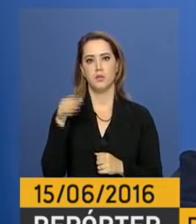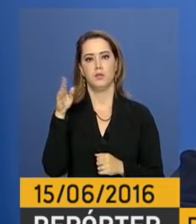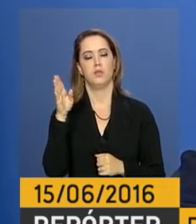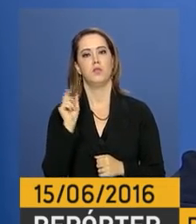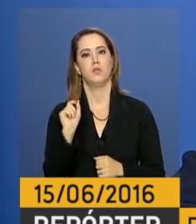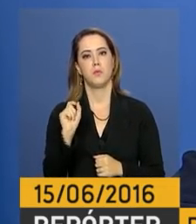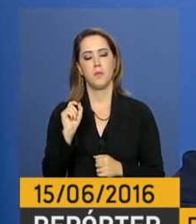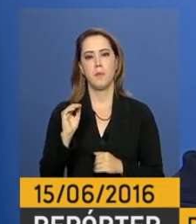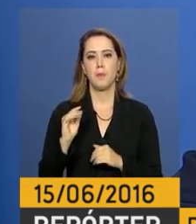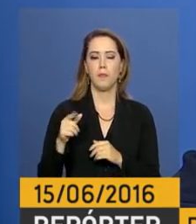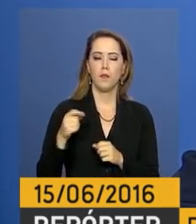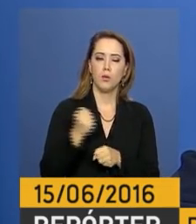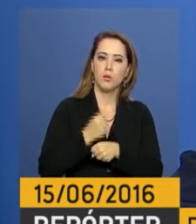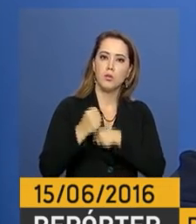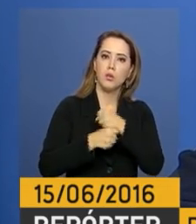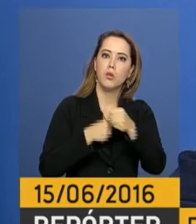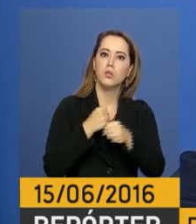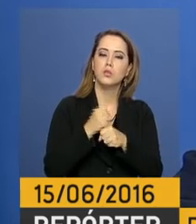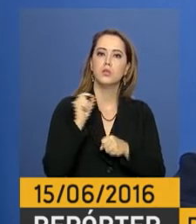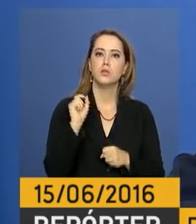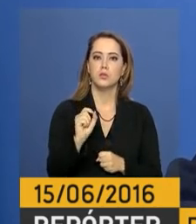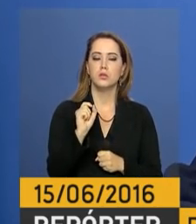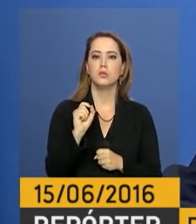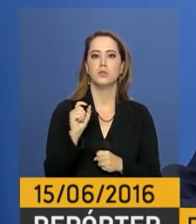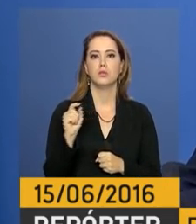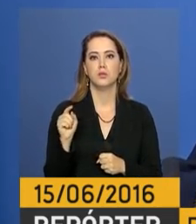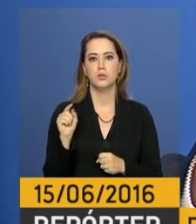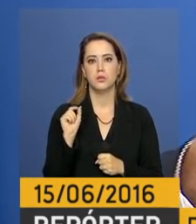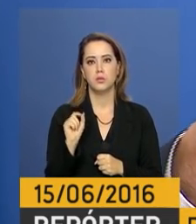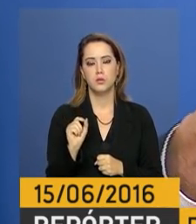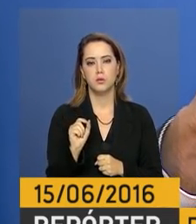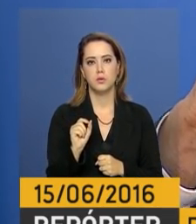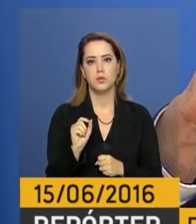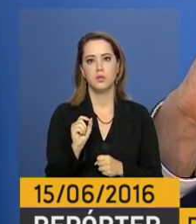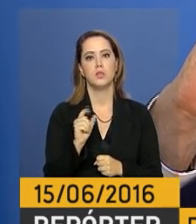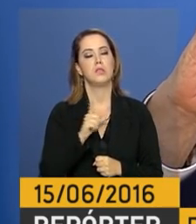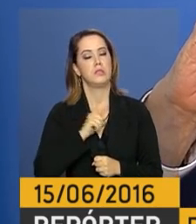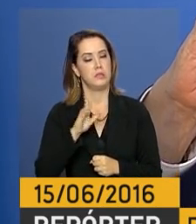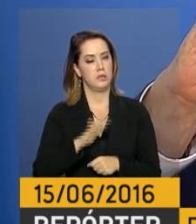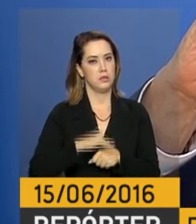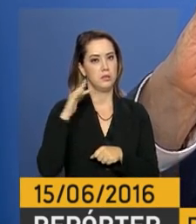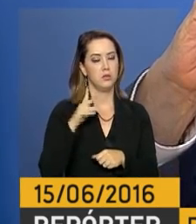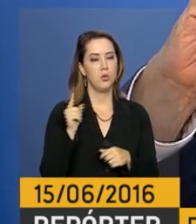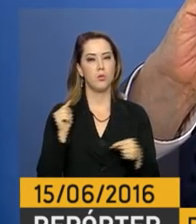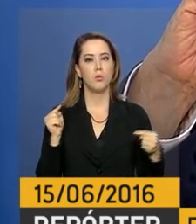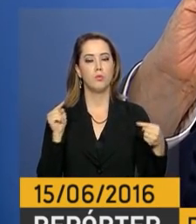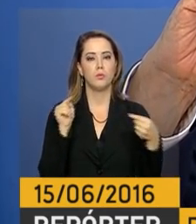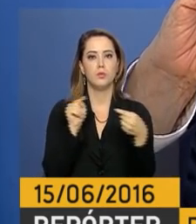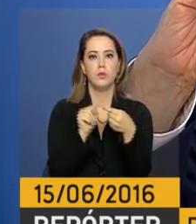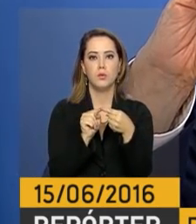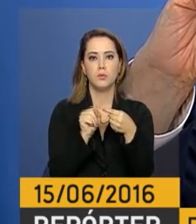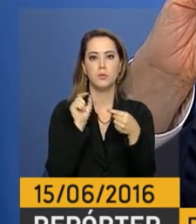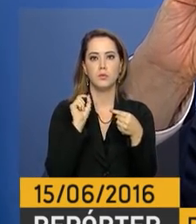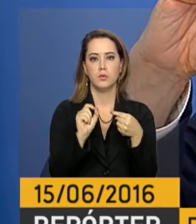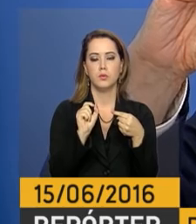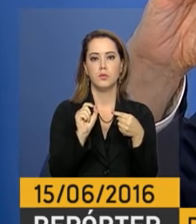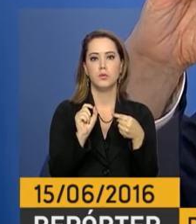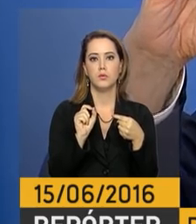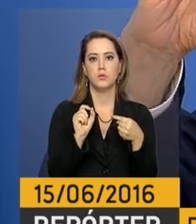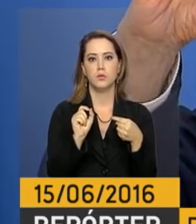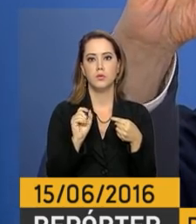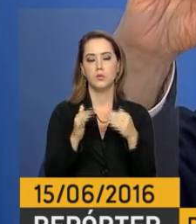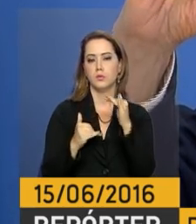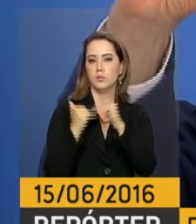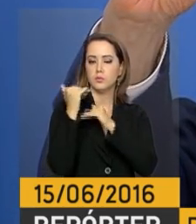nos próximos anos e que tem como maior finalidade última que o